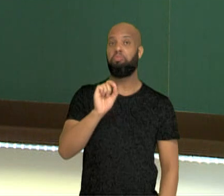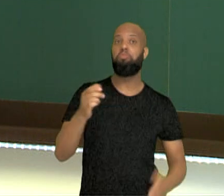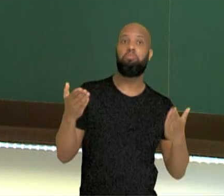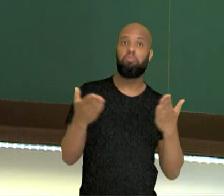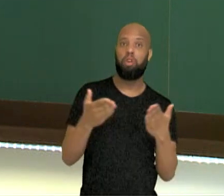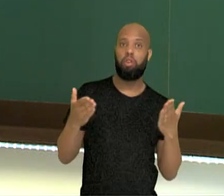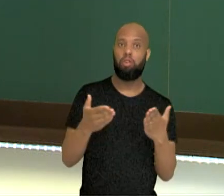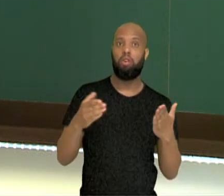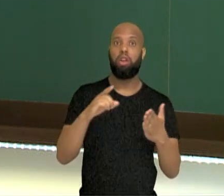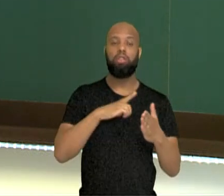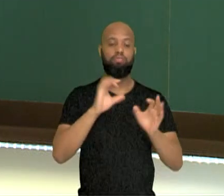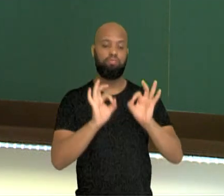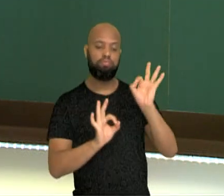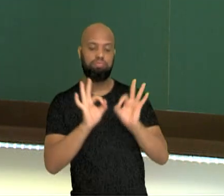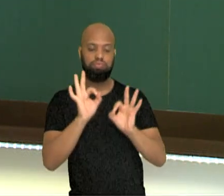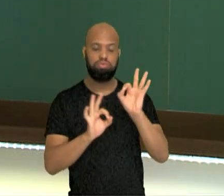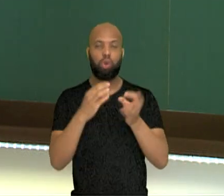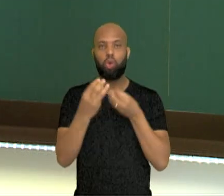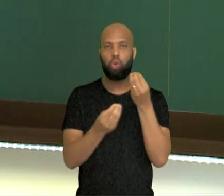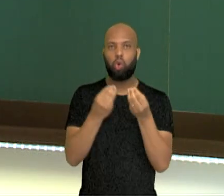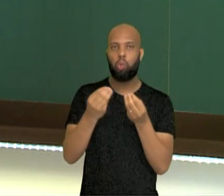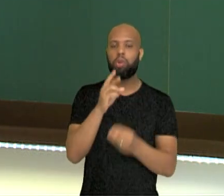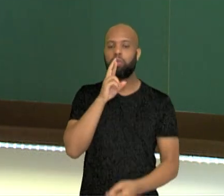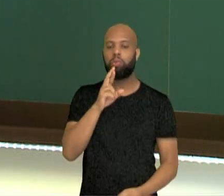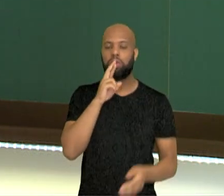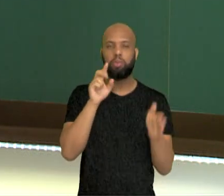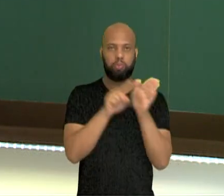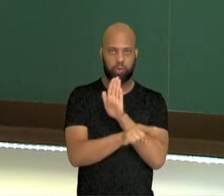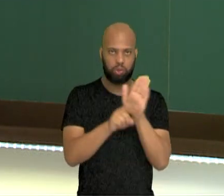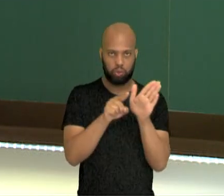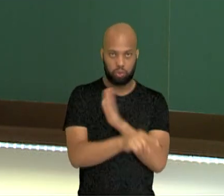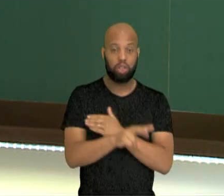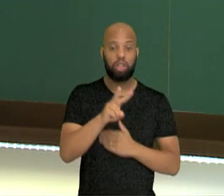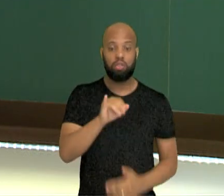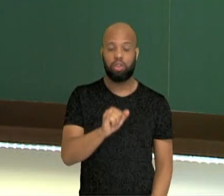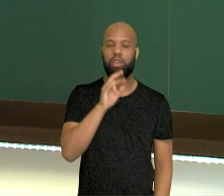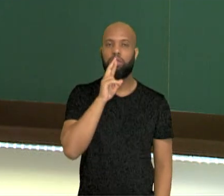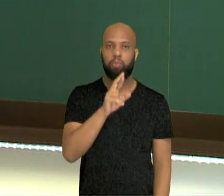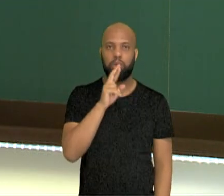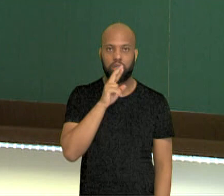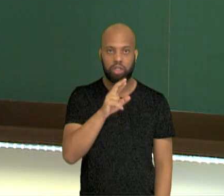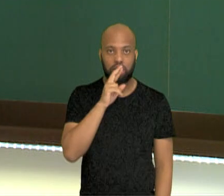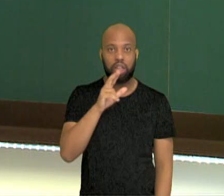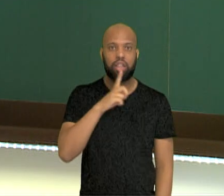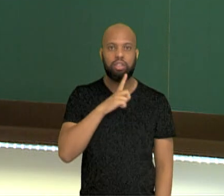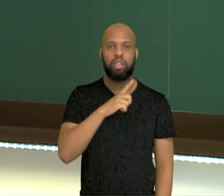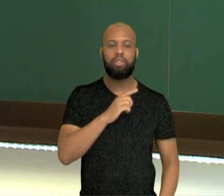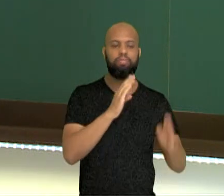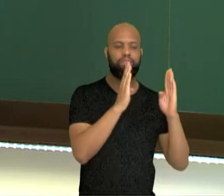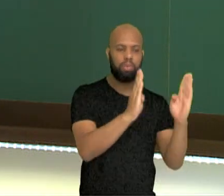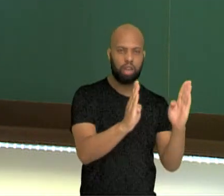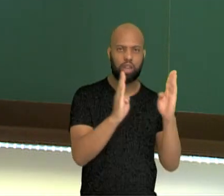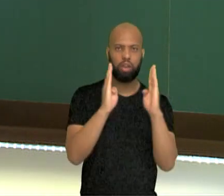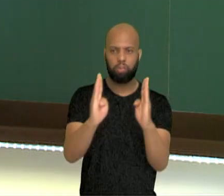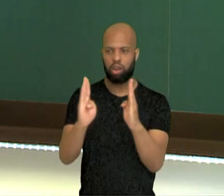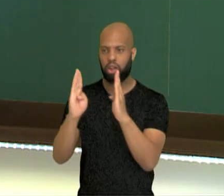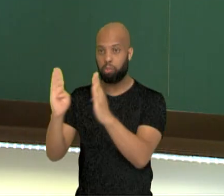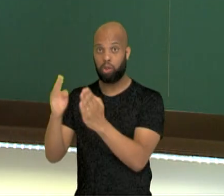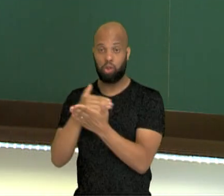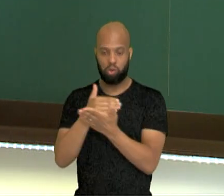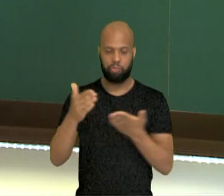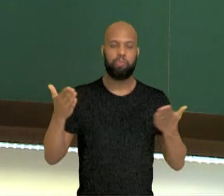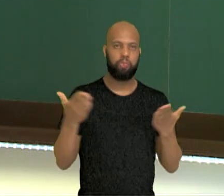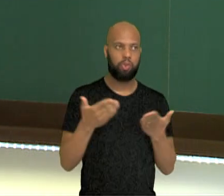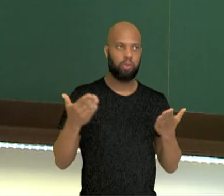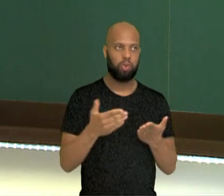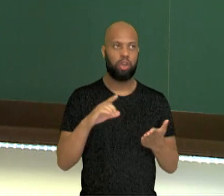a sistematização de como resolver esse problema, né? A gente vai resolver ele em várias etapas. A iniciar por essa, o que a gente